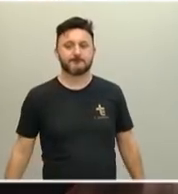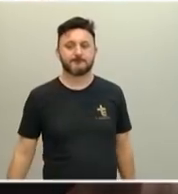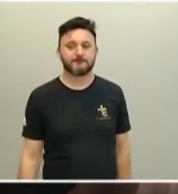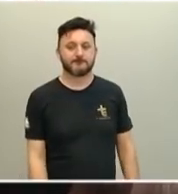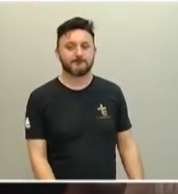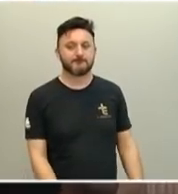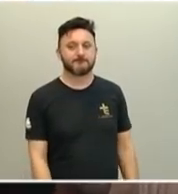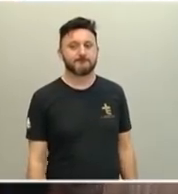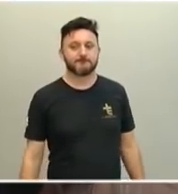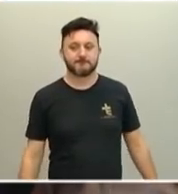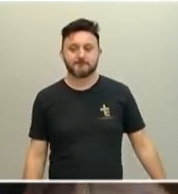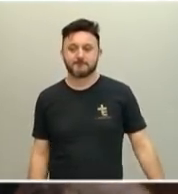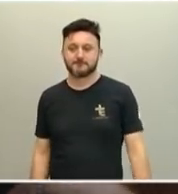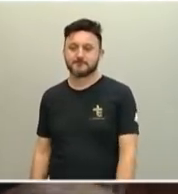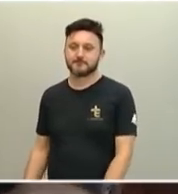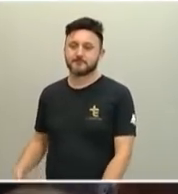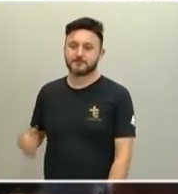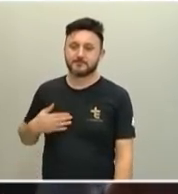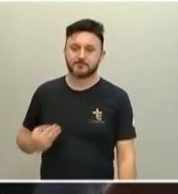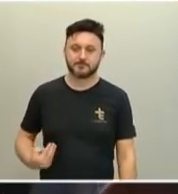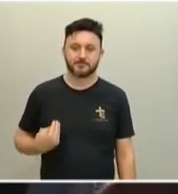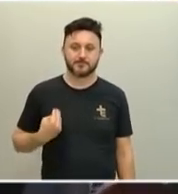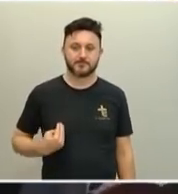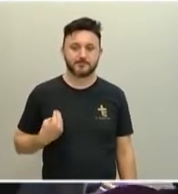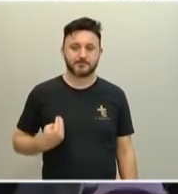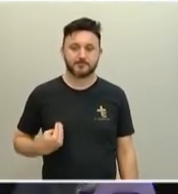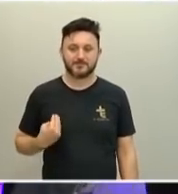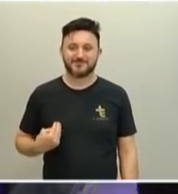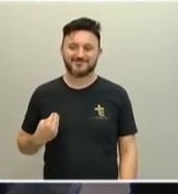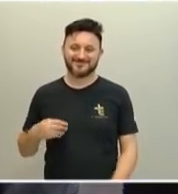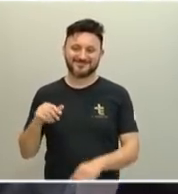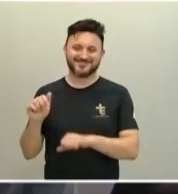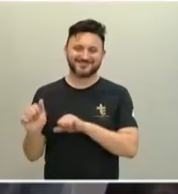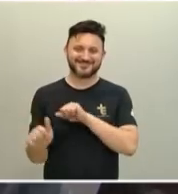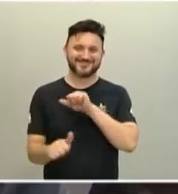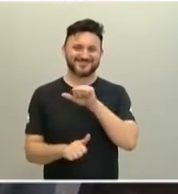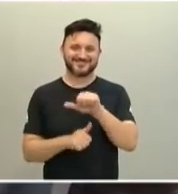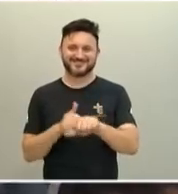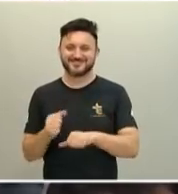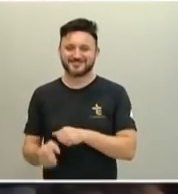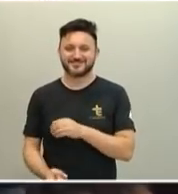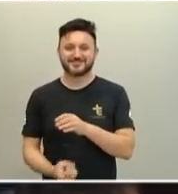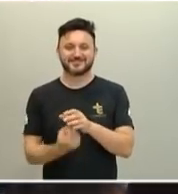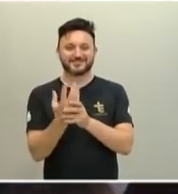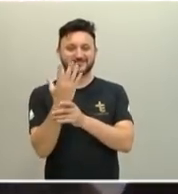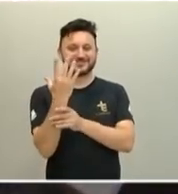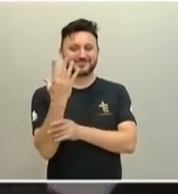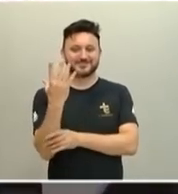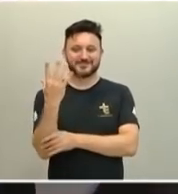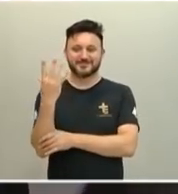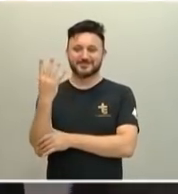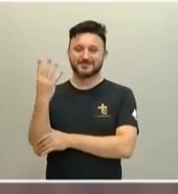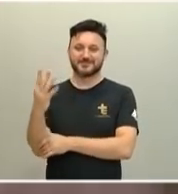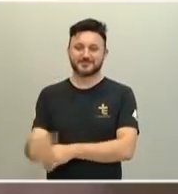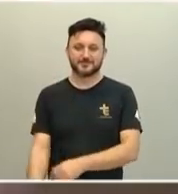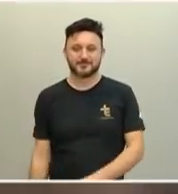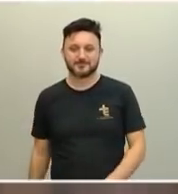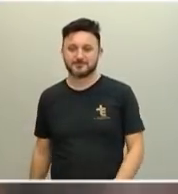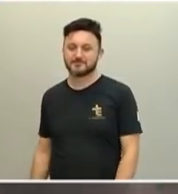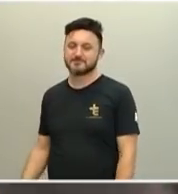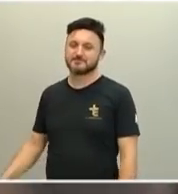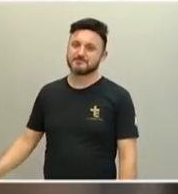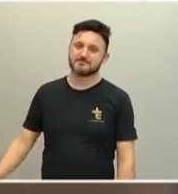deserto florirá, eu creio. O meu deserto florirá. O Espírito Santo